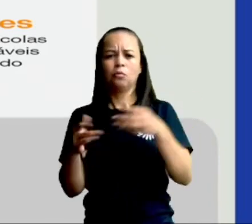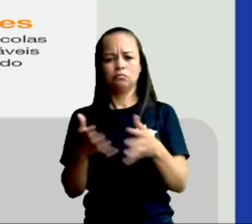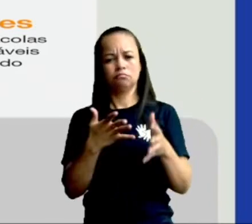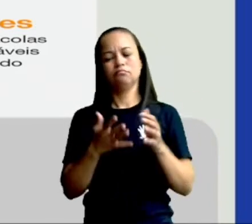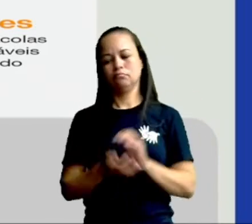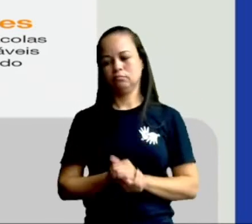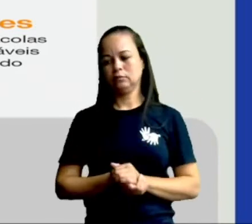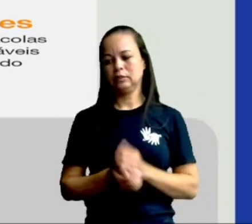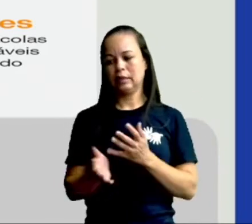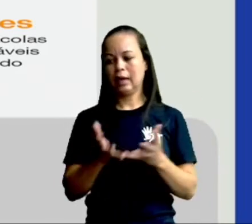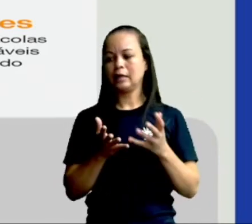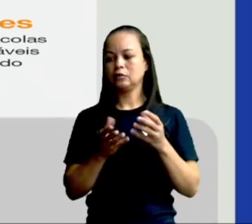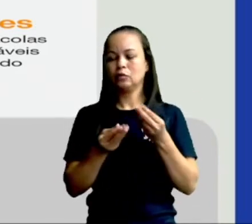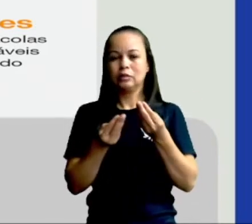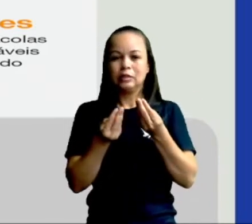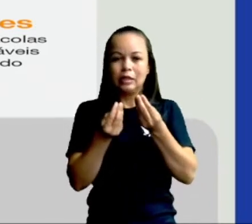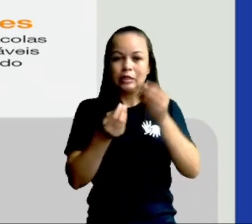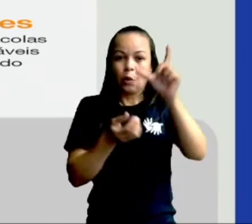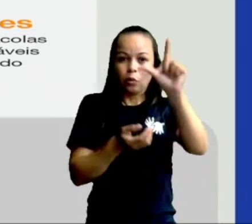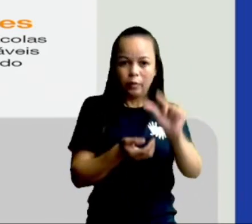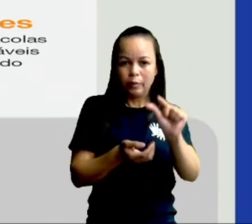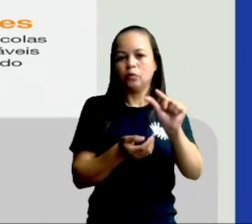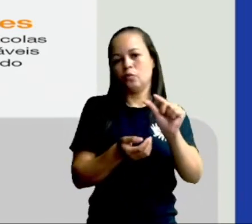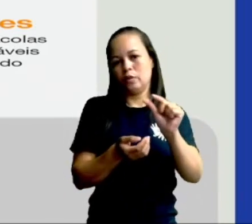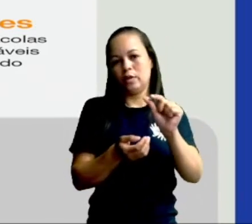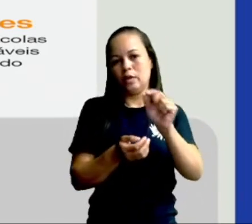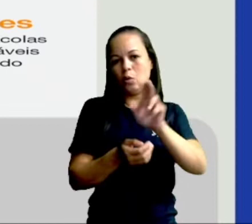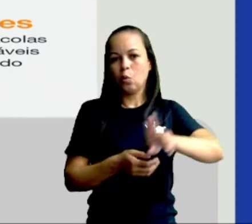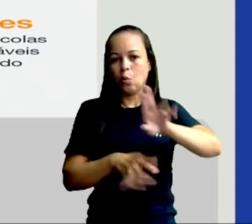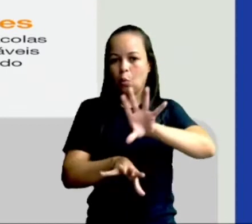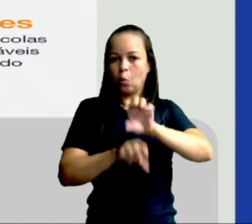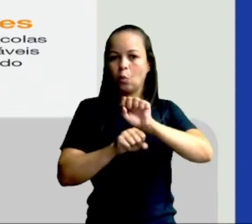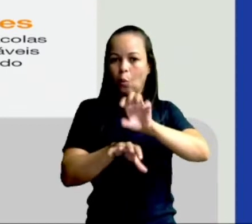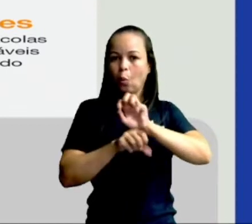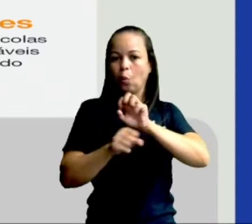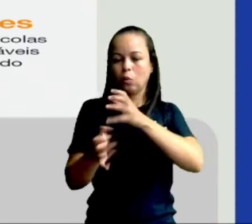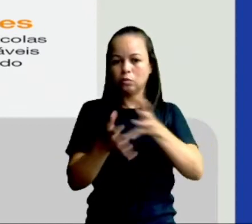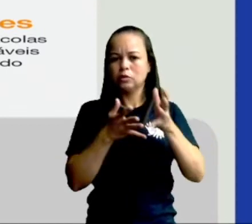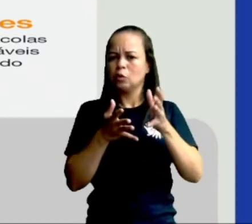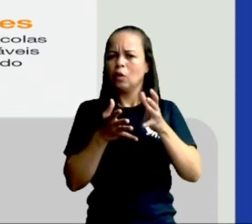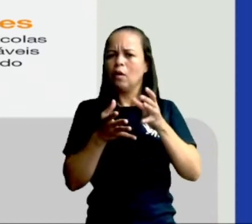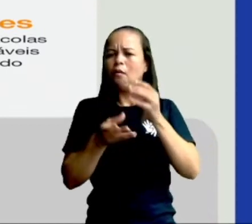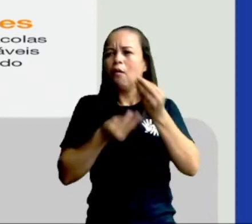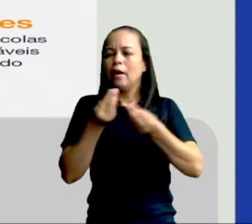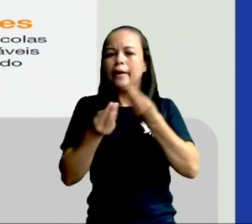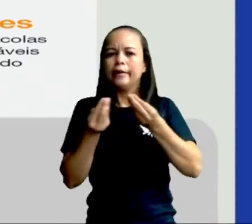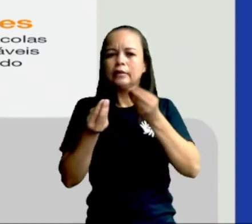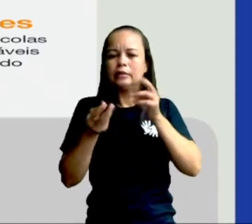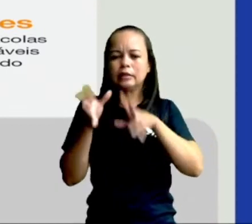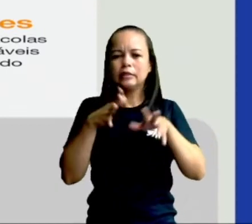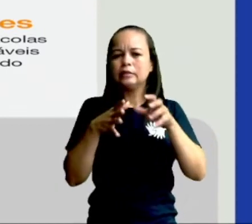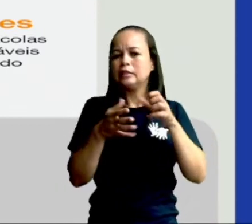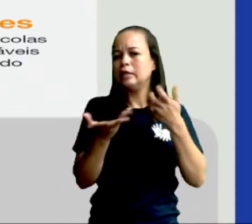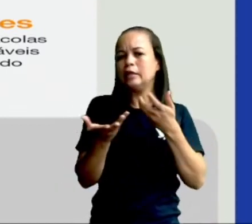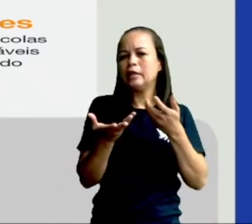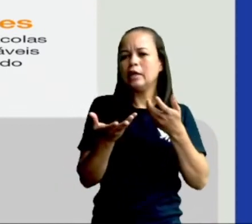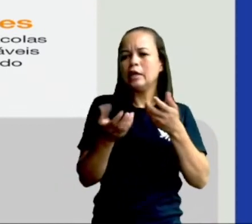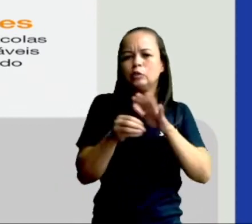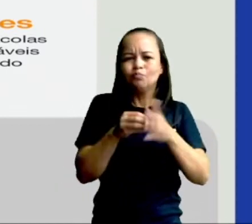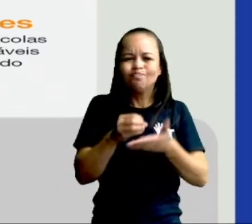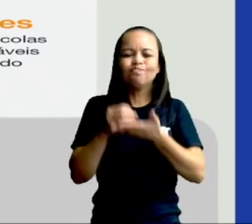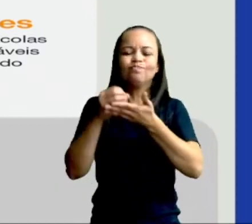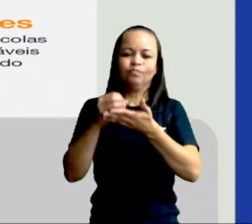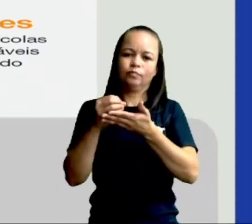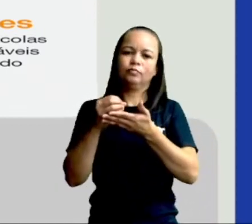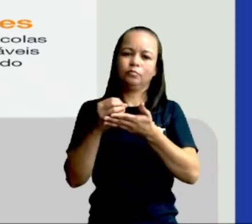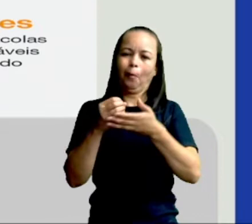Caso o consumo não seja reduzido. É aquela coisa da economia, gente, circulante, é o gerenciamento, é a visão sustentável. É pensar não